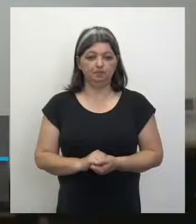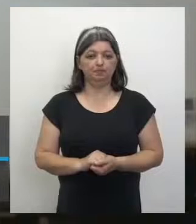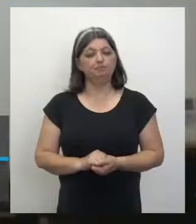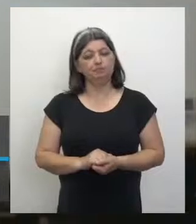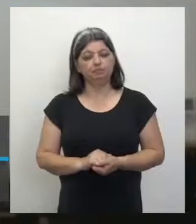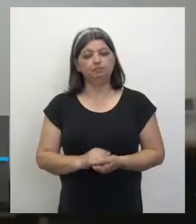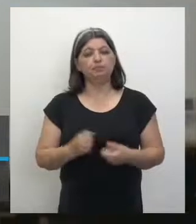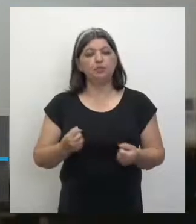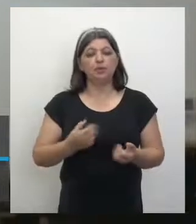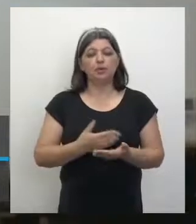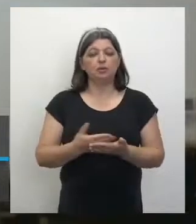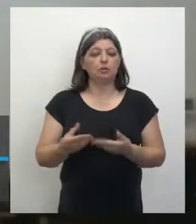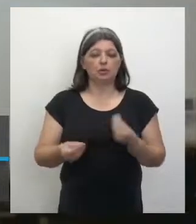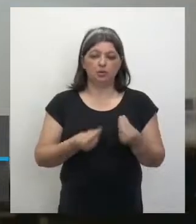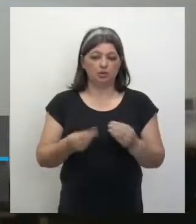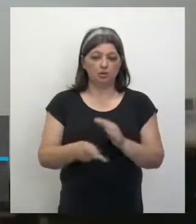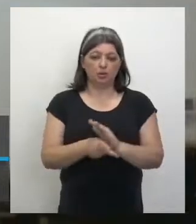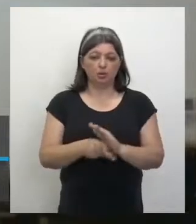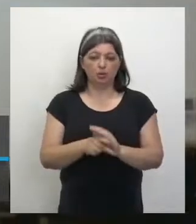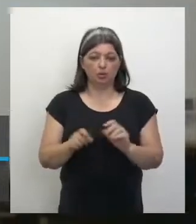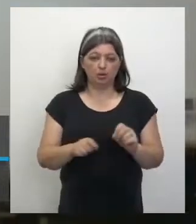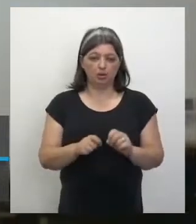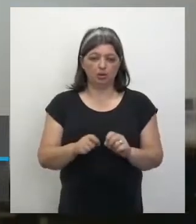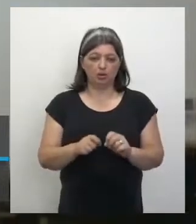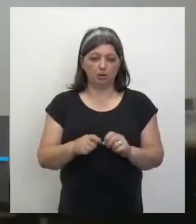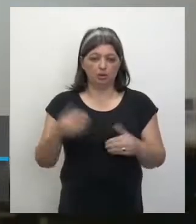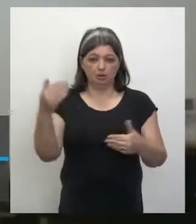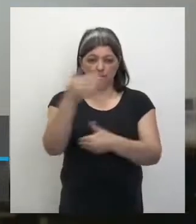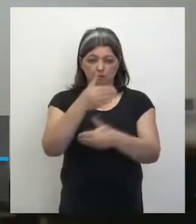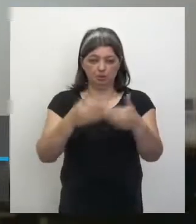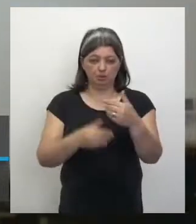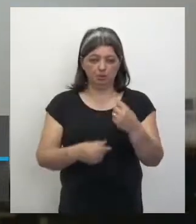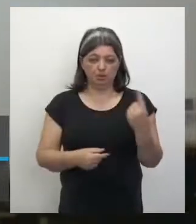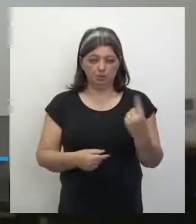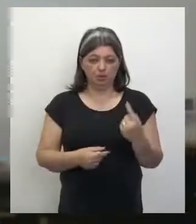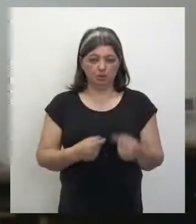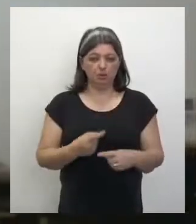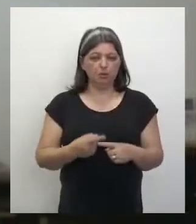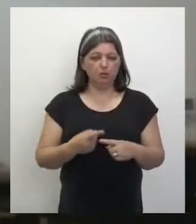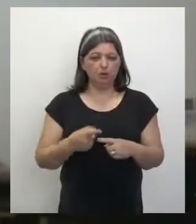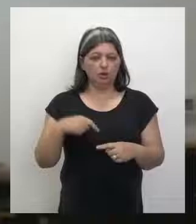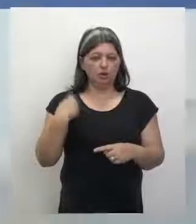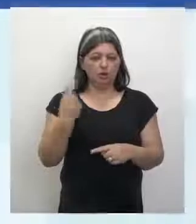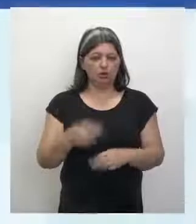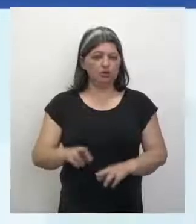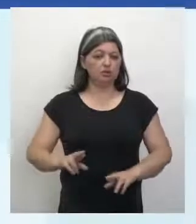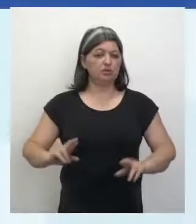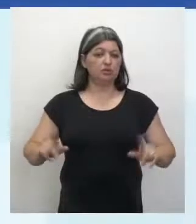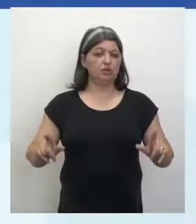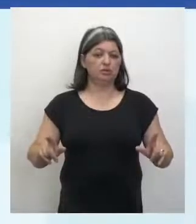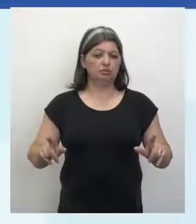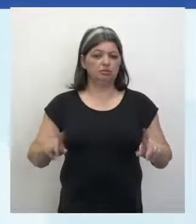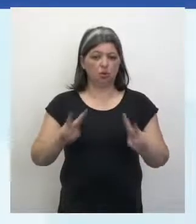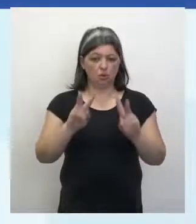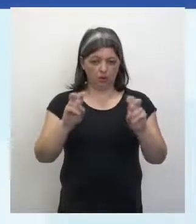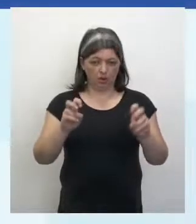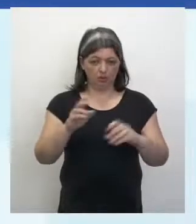lá. Podemos colocar aí logo de início o primeiro slide, né? Porque somos diferentes com o tema e com as habilidades.